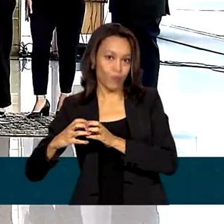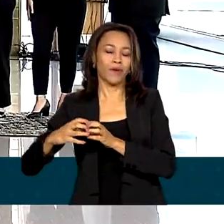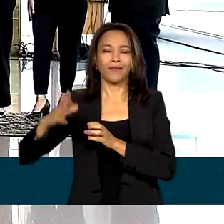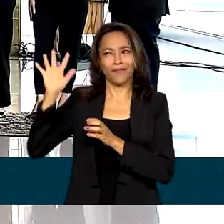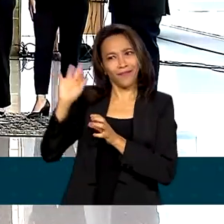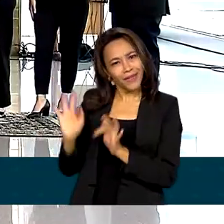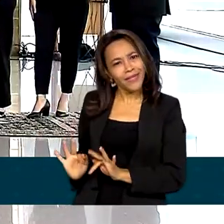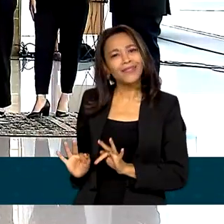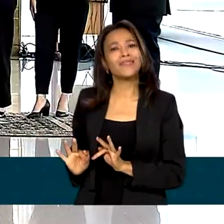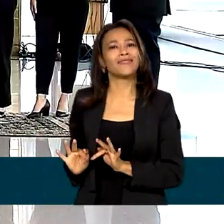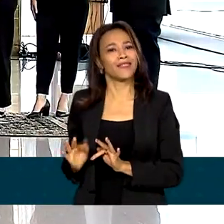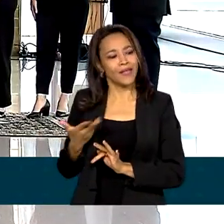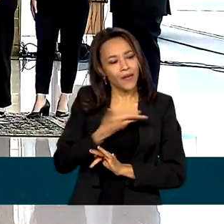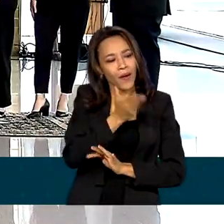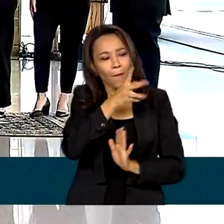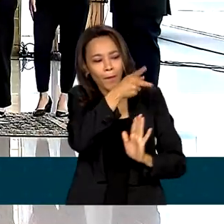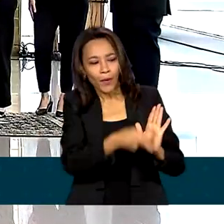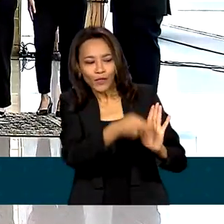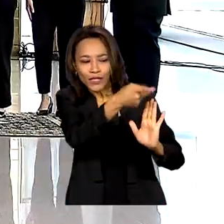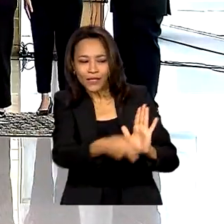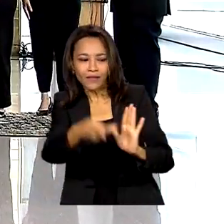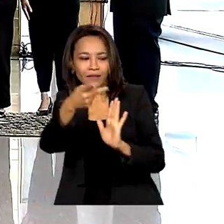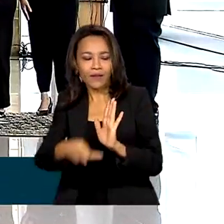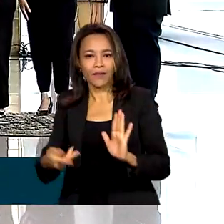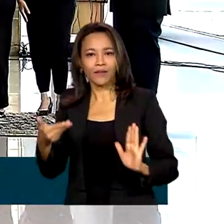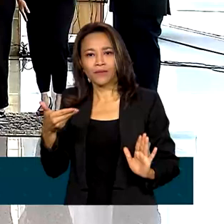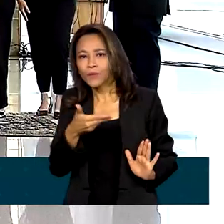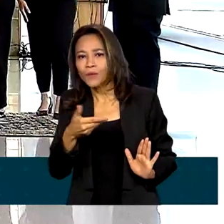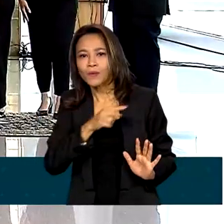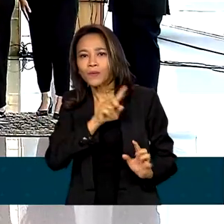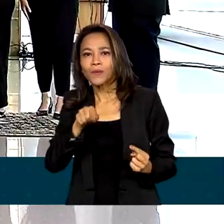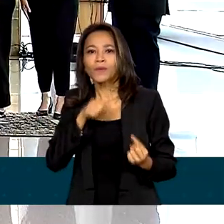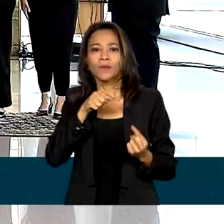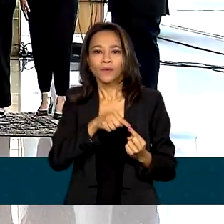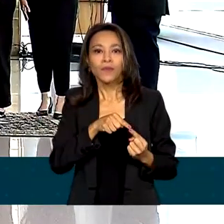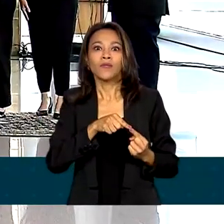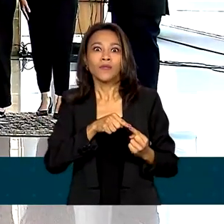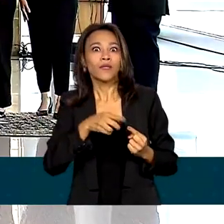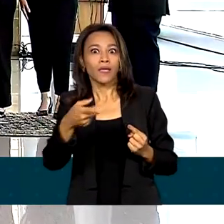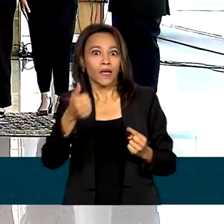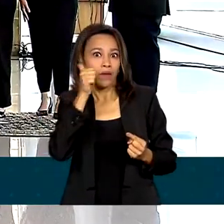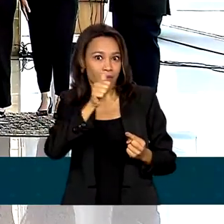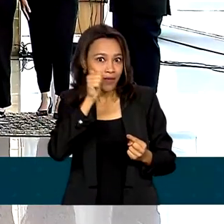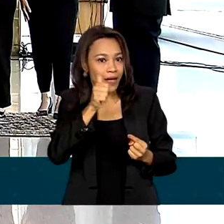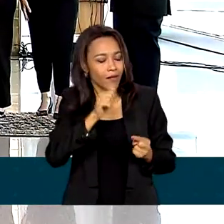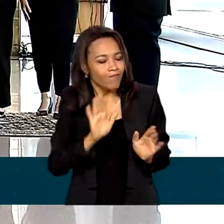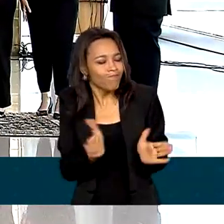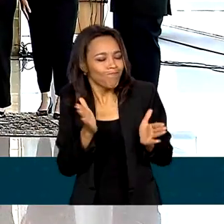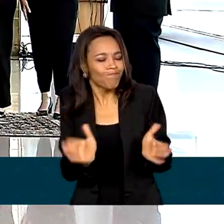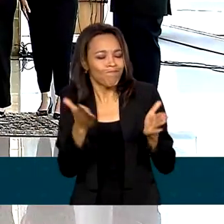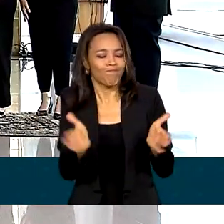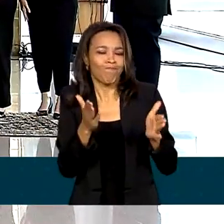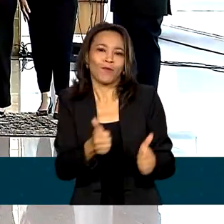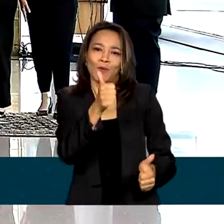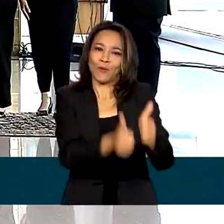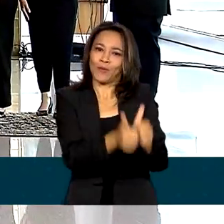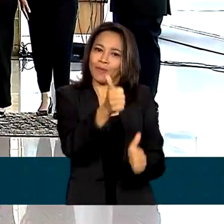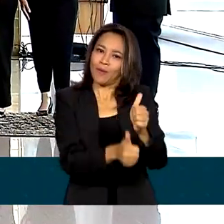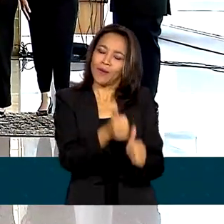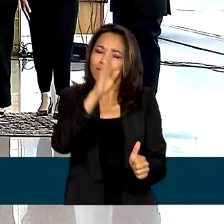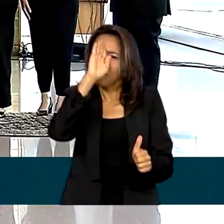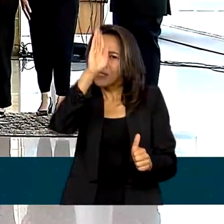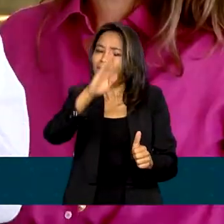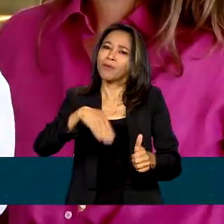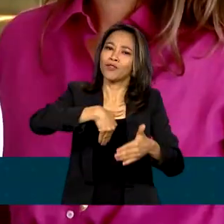projetos que possam estar cada vez mais inserindo a mulher no esporte e principalmente